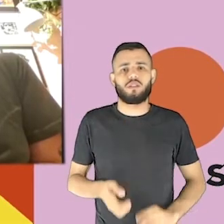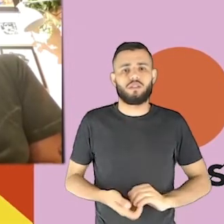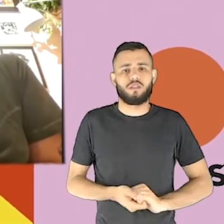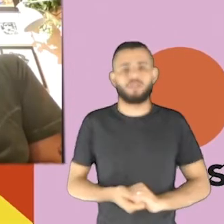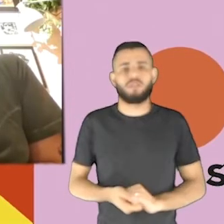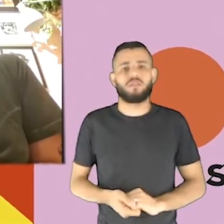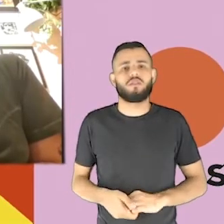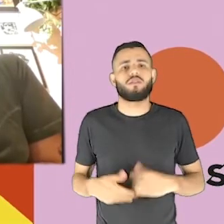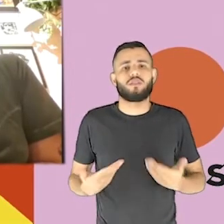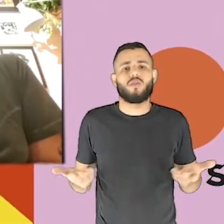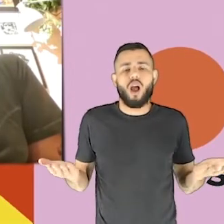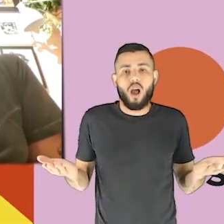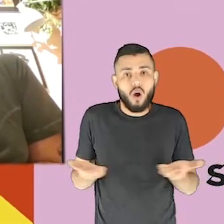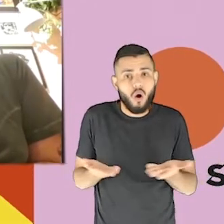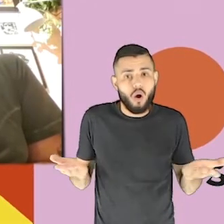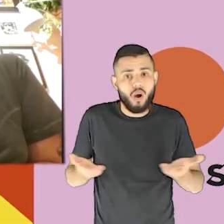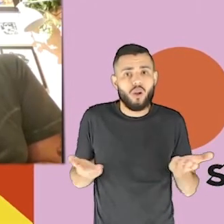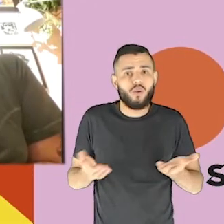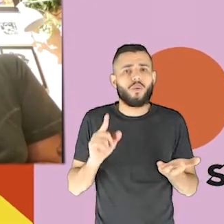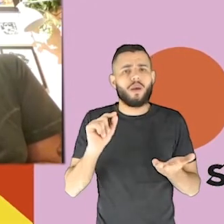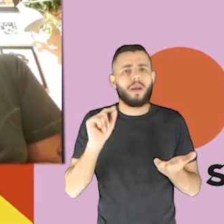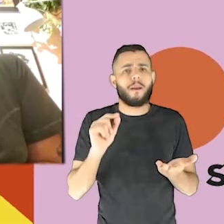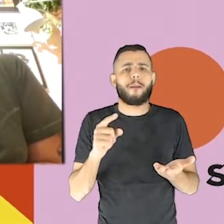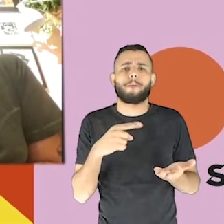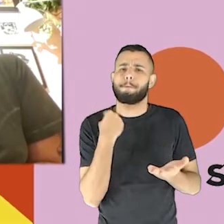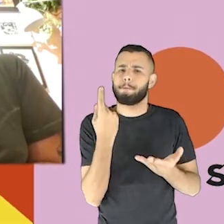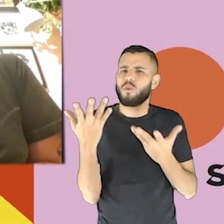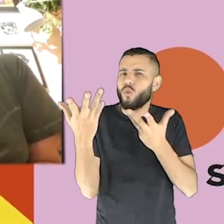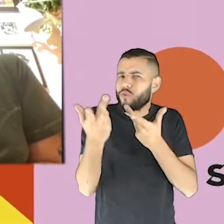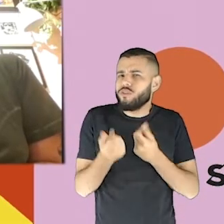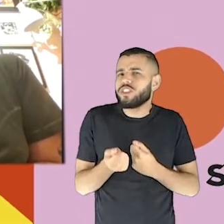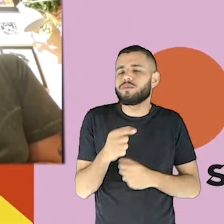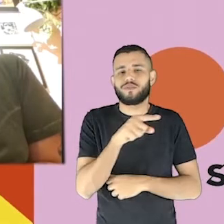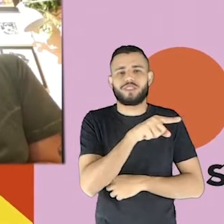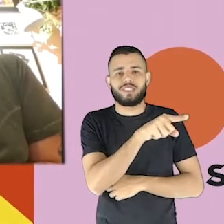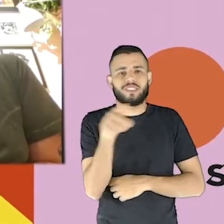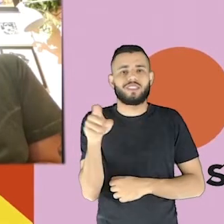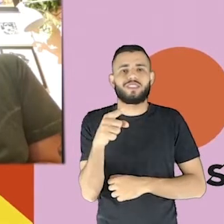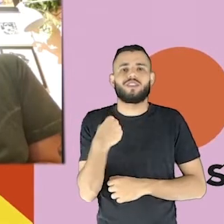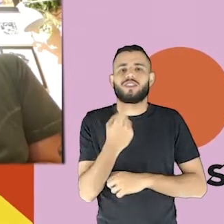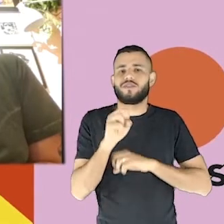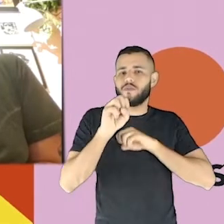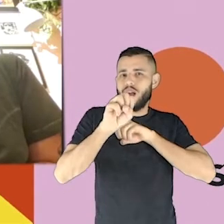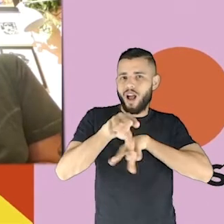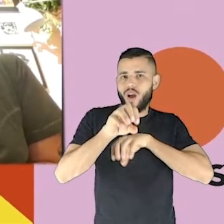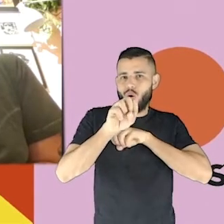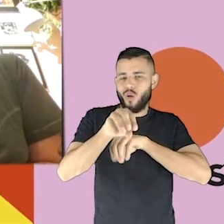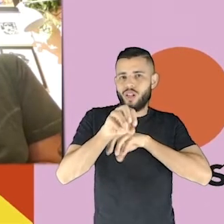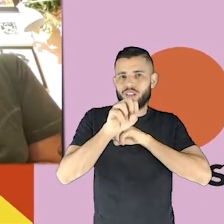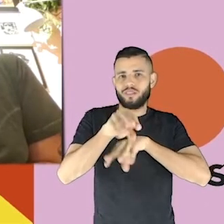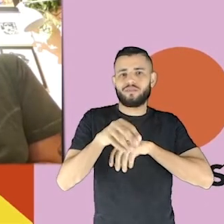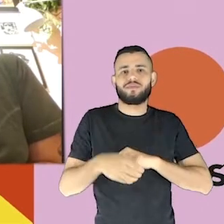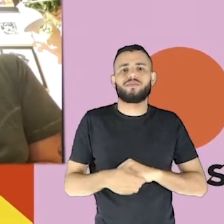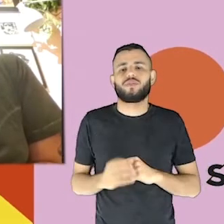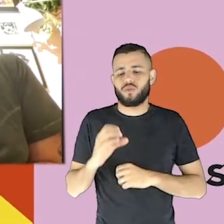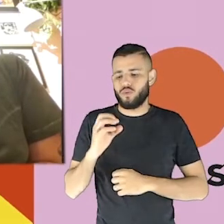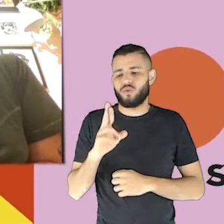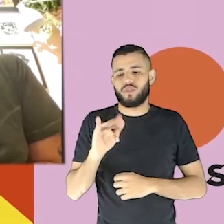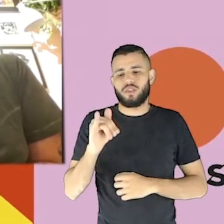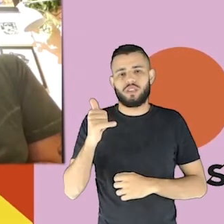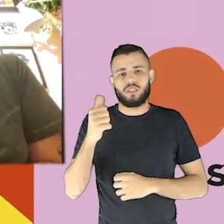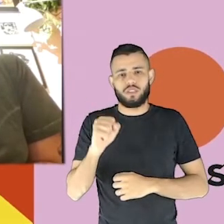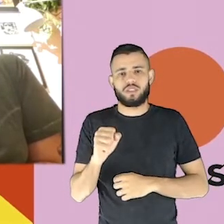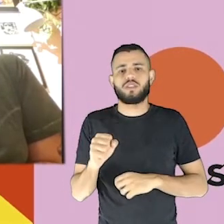para você. Então, pessoal, a partir de agora, né, a gente deixa um convite aqui para vocês. Nós teremos uma aula com